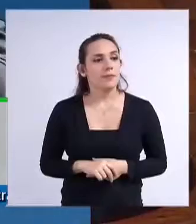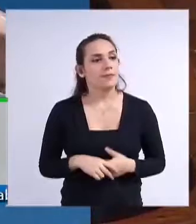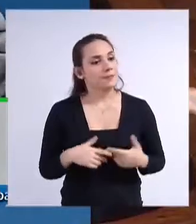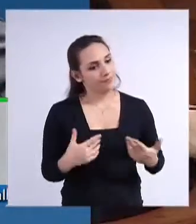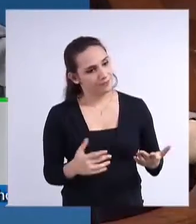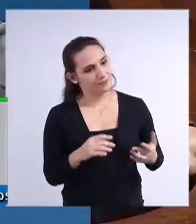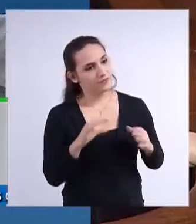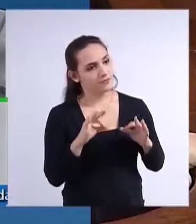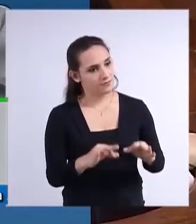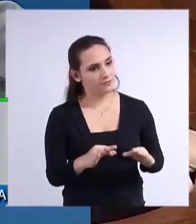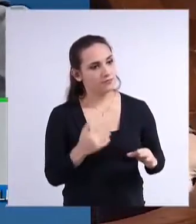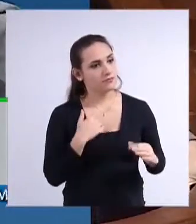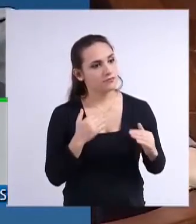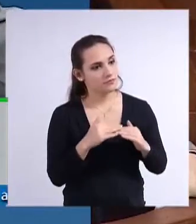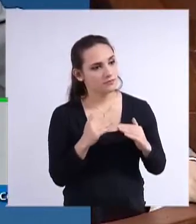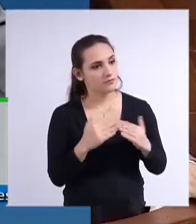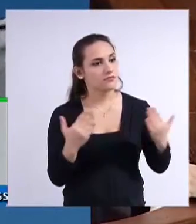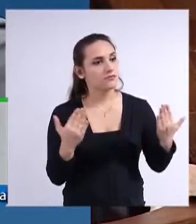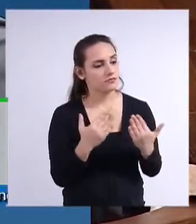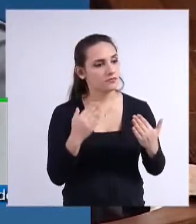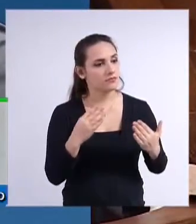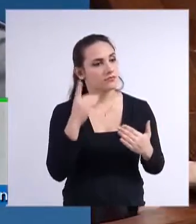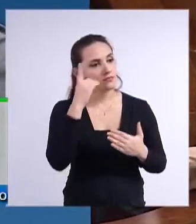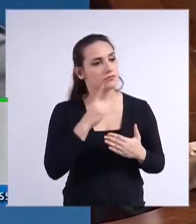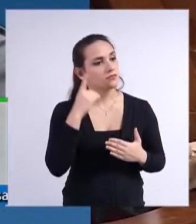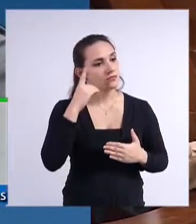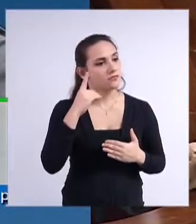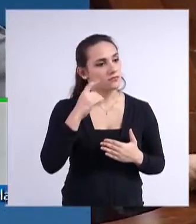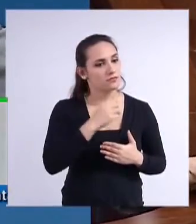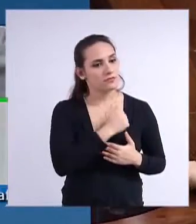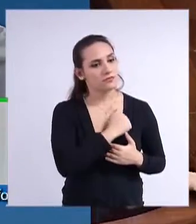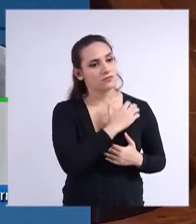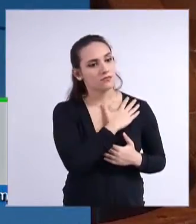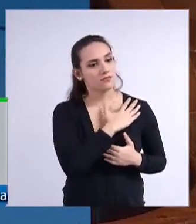Nesse caminho, deputado Coronel Davi,